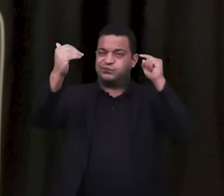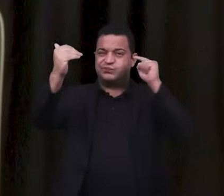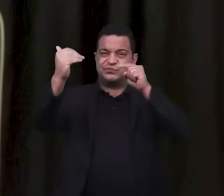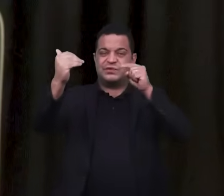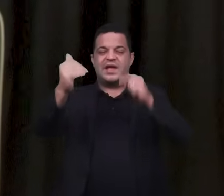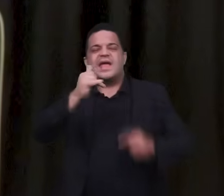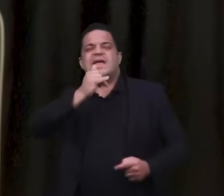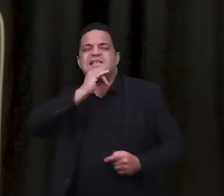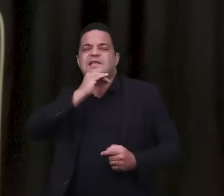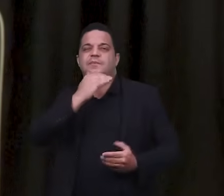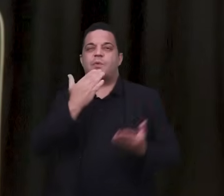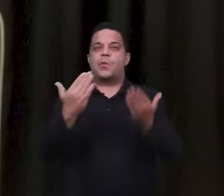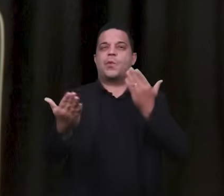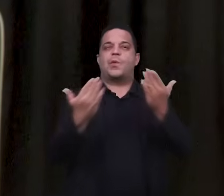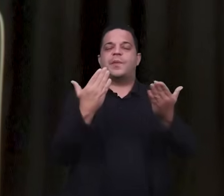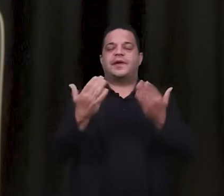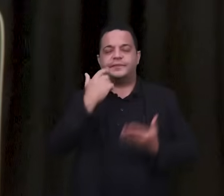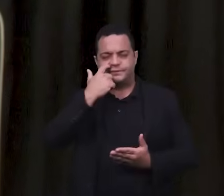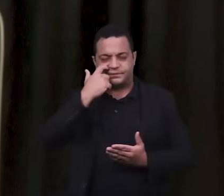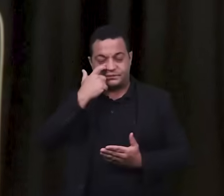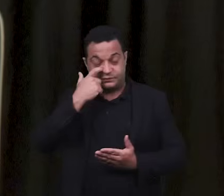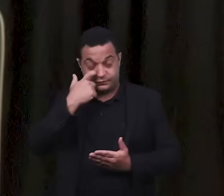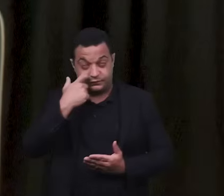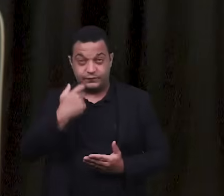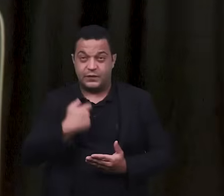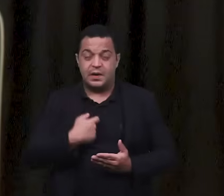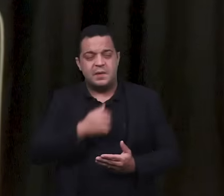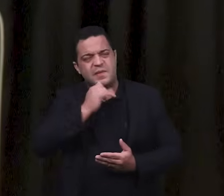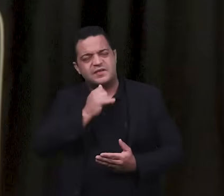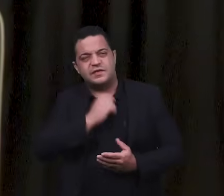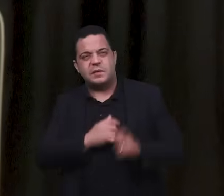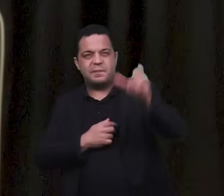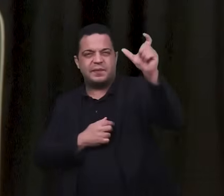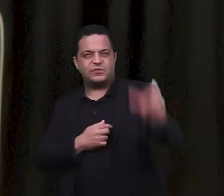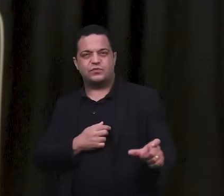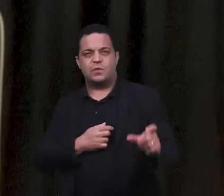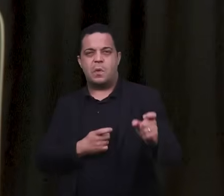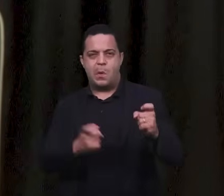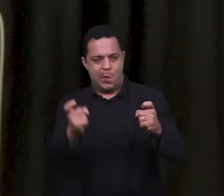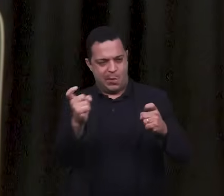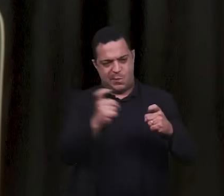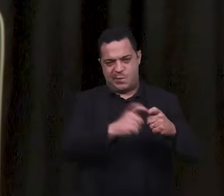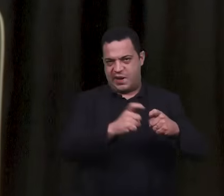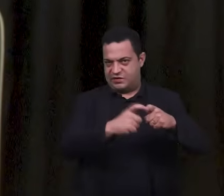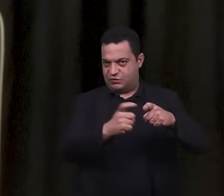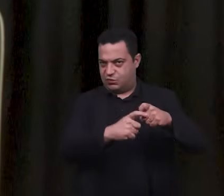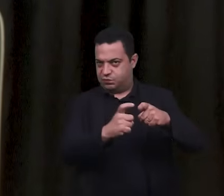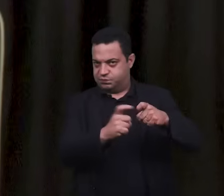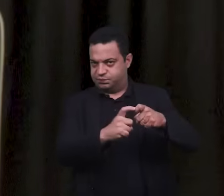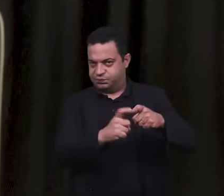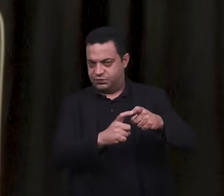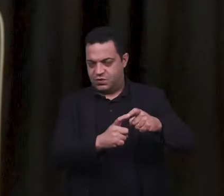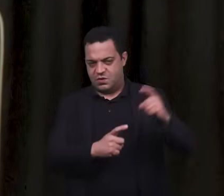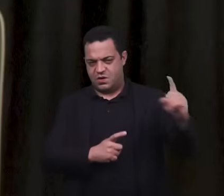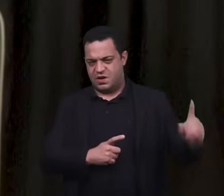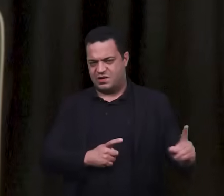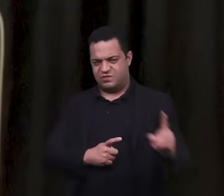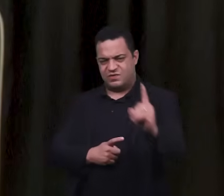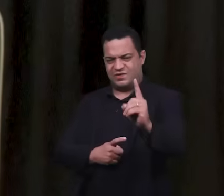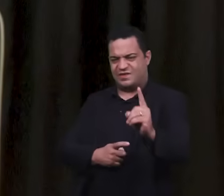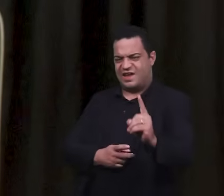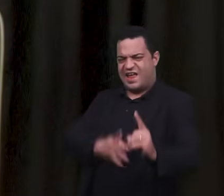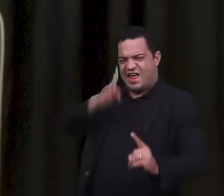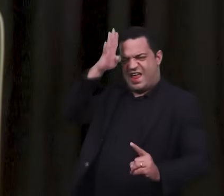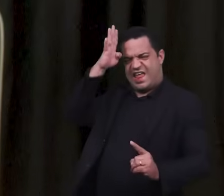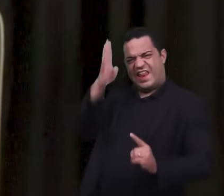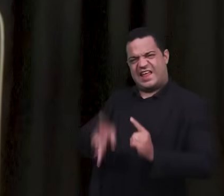for falar mal da medicina ou se levantar contra a medicina, você olha aquilo e diz assim, mas peraí, mas isso não é ético. Se ele é médico,